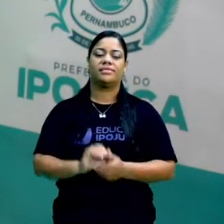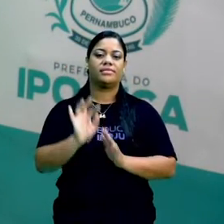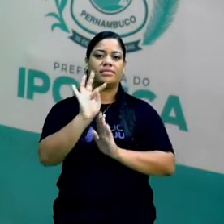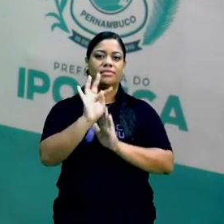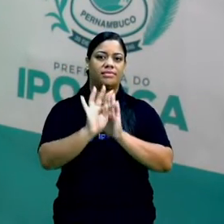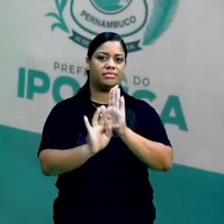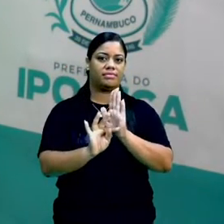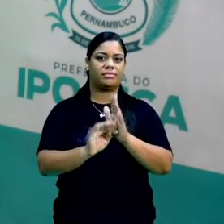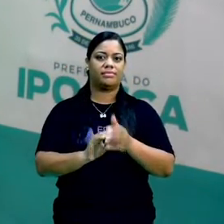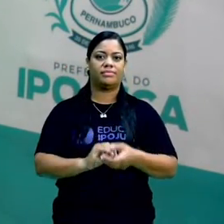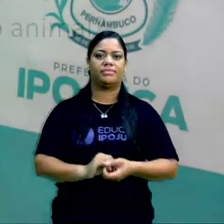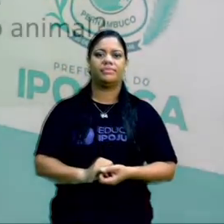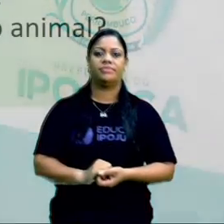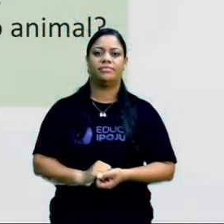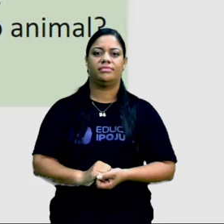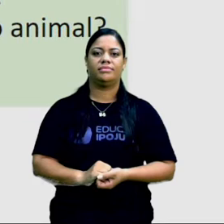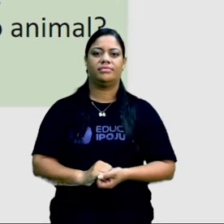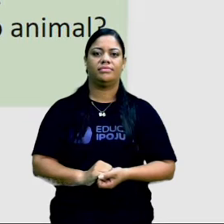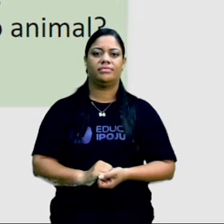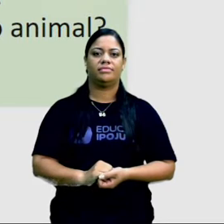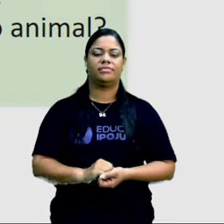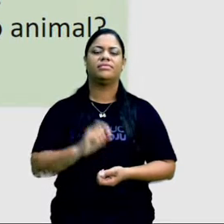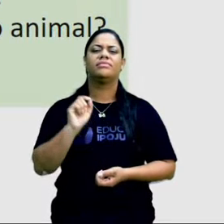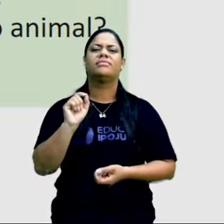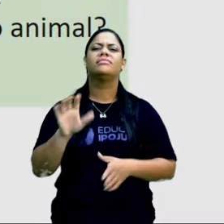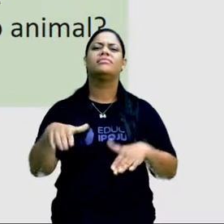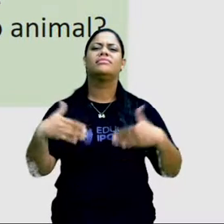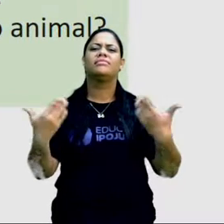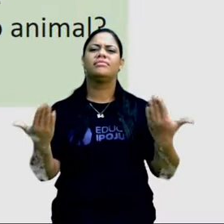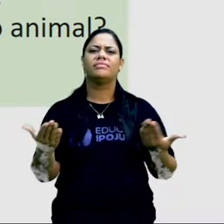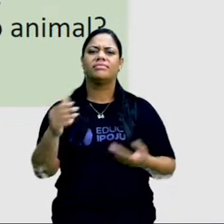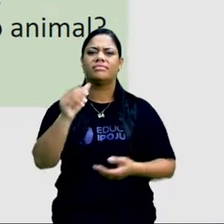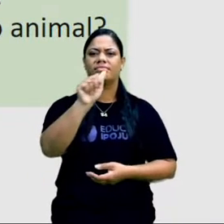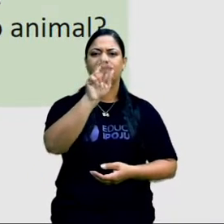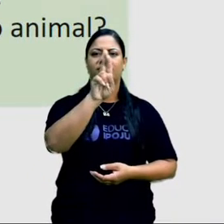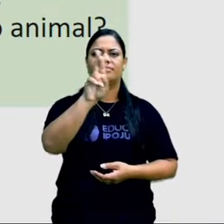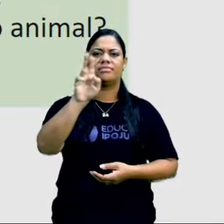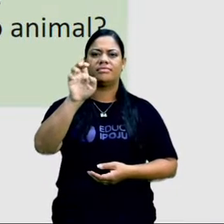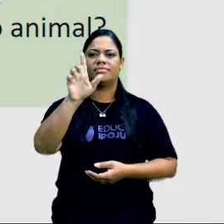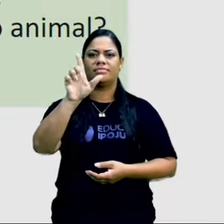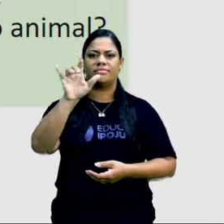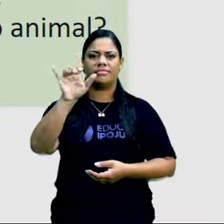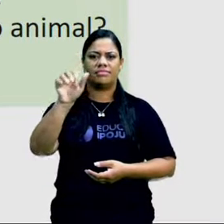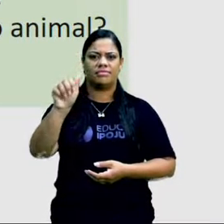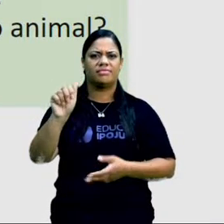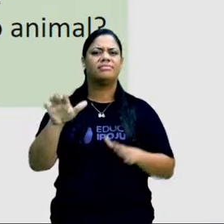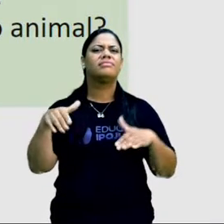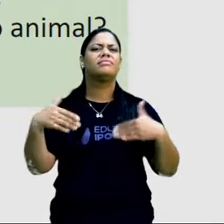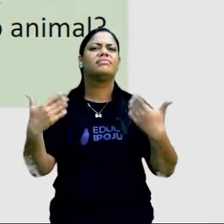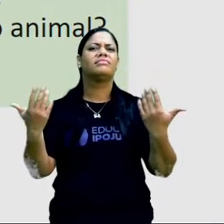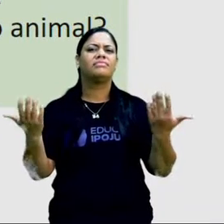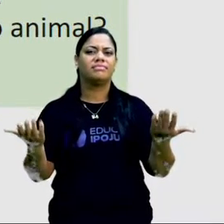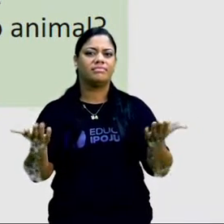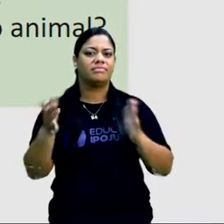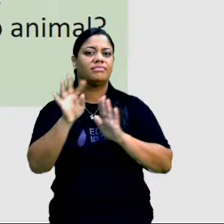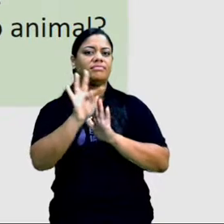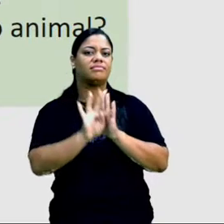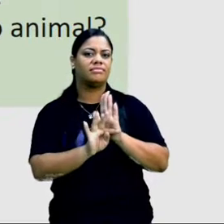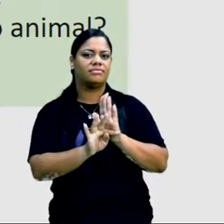texto. Quem é a Relia? Quem é a Relia no